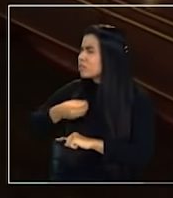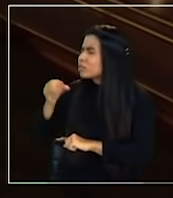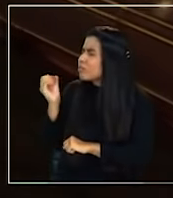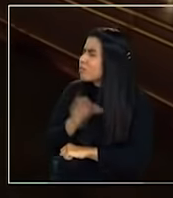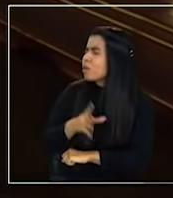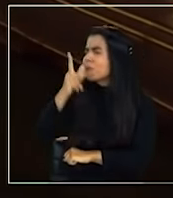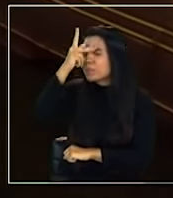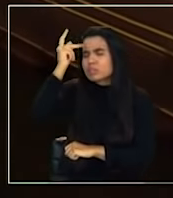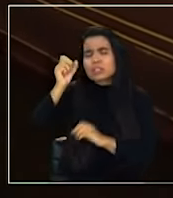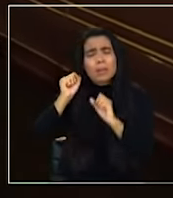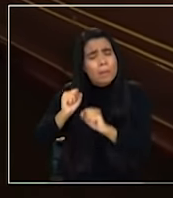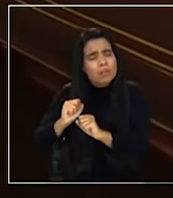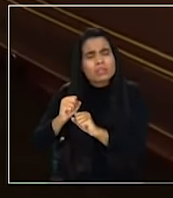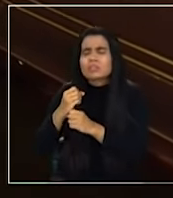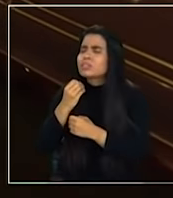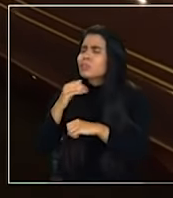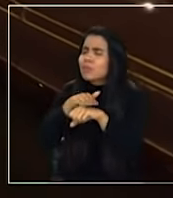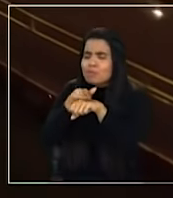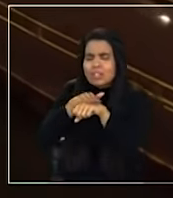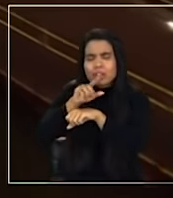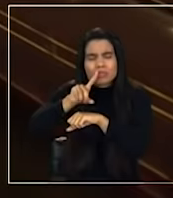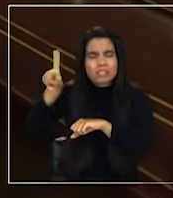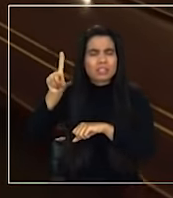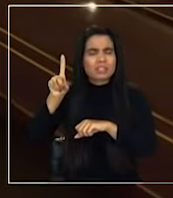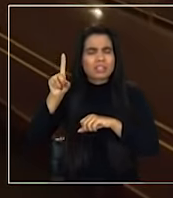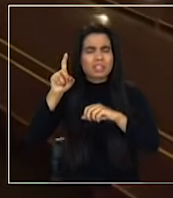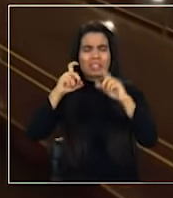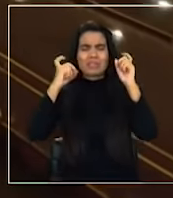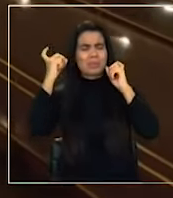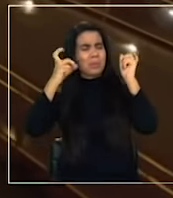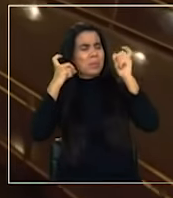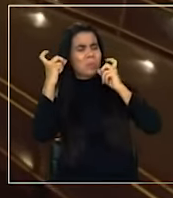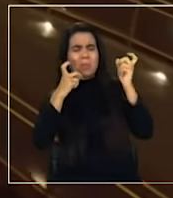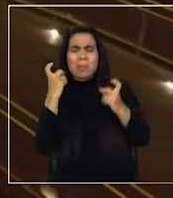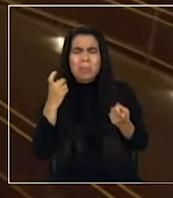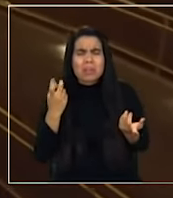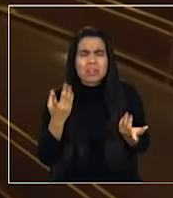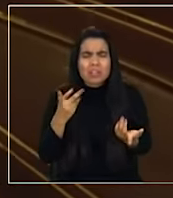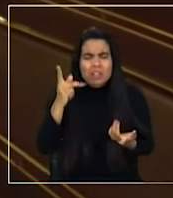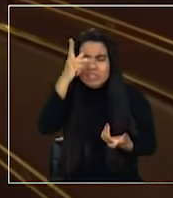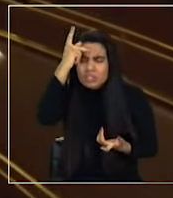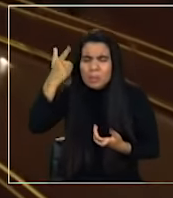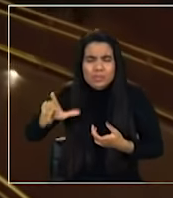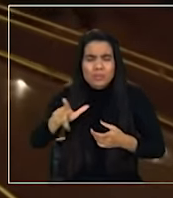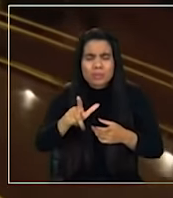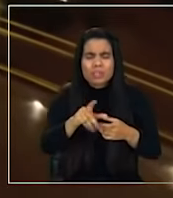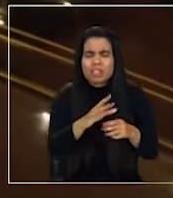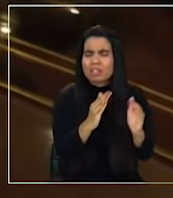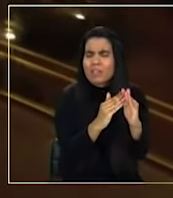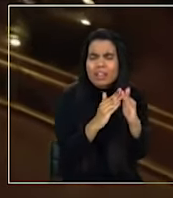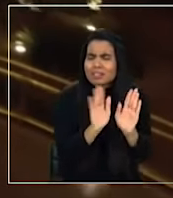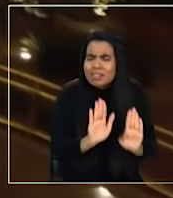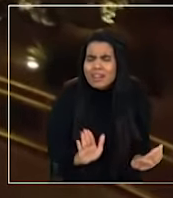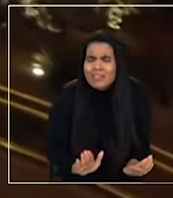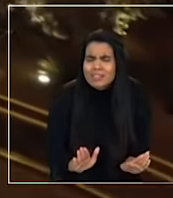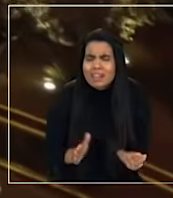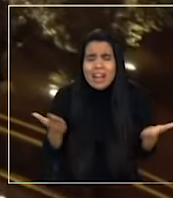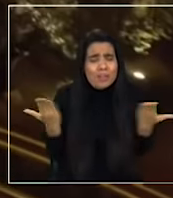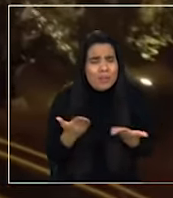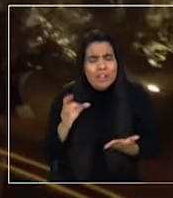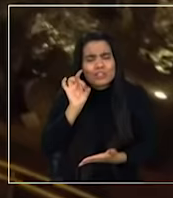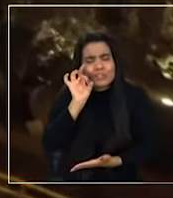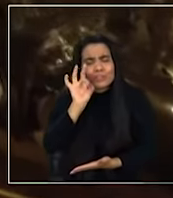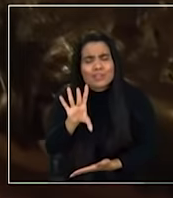Fale com Ele aí agora. Isso, não se preocupe com ninguém, com nada mais. Esse é o seu momento com